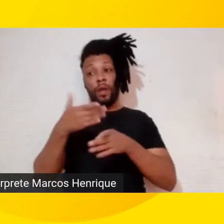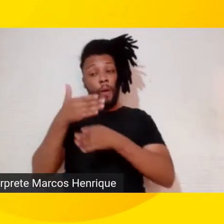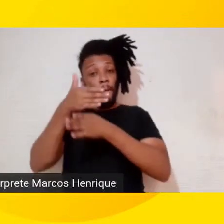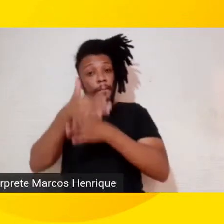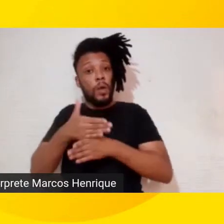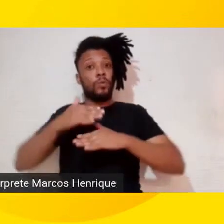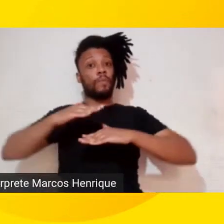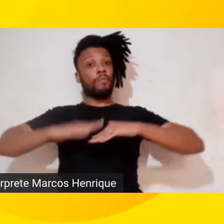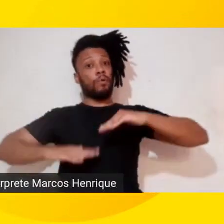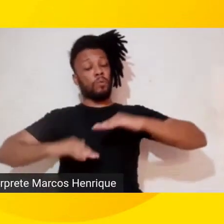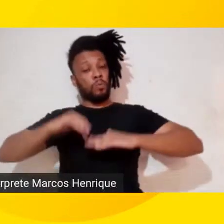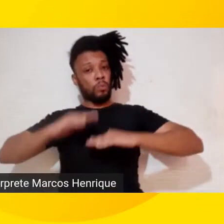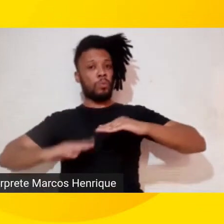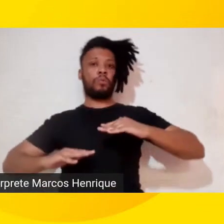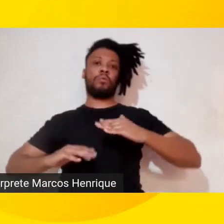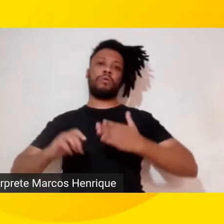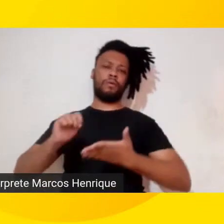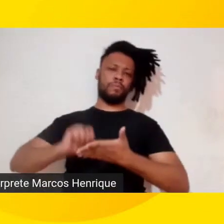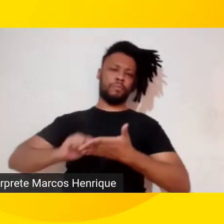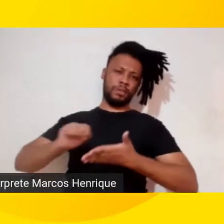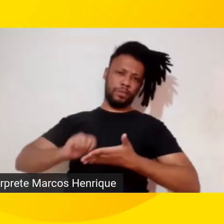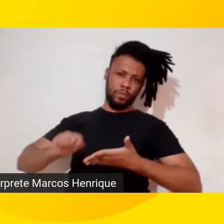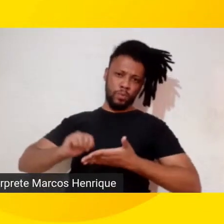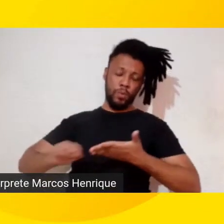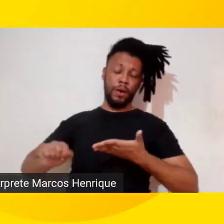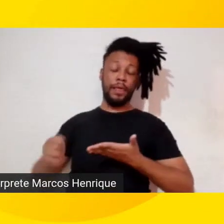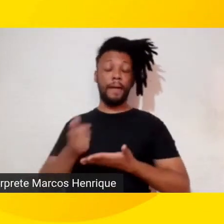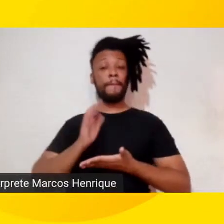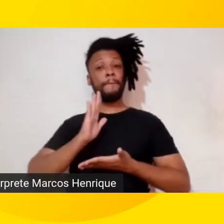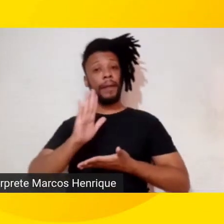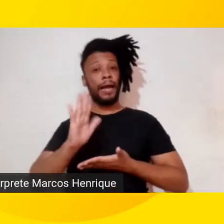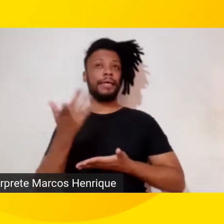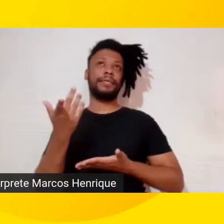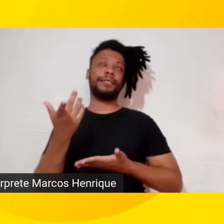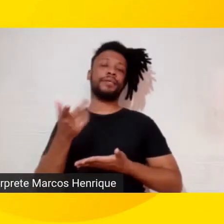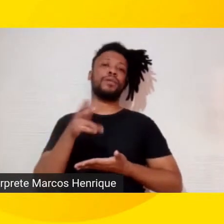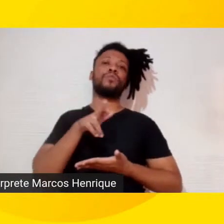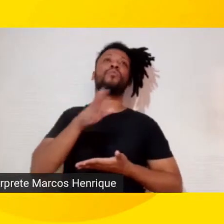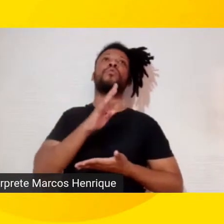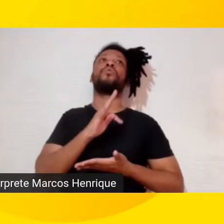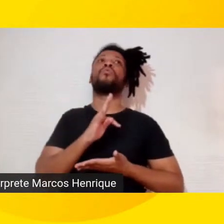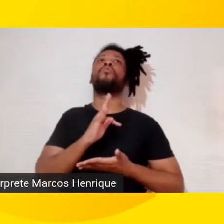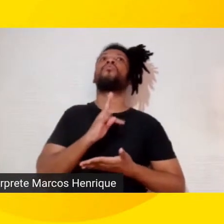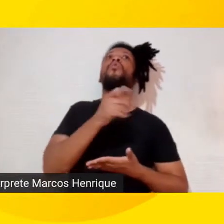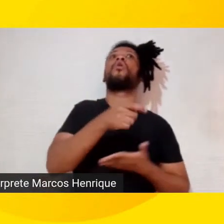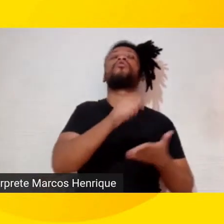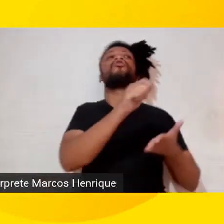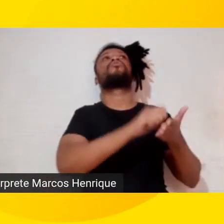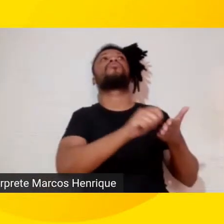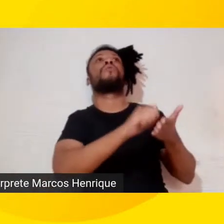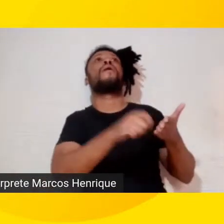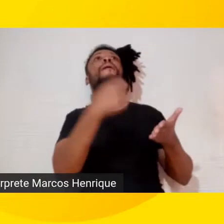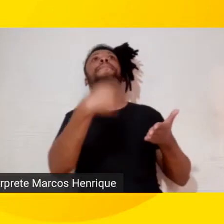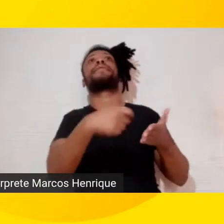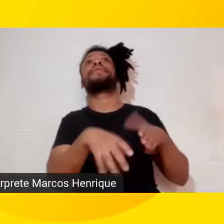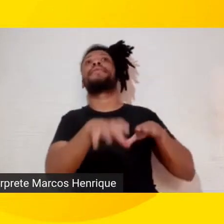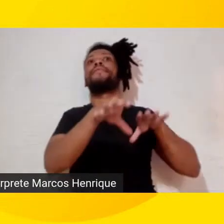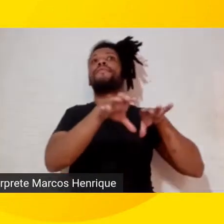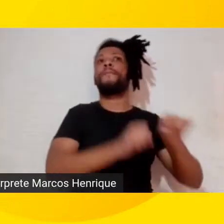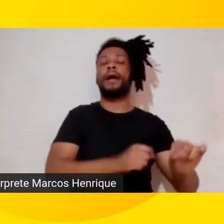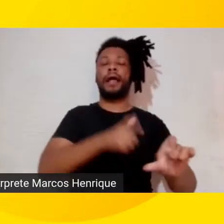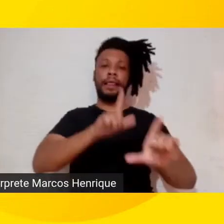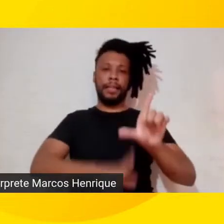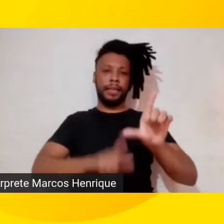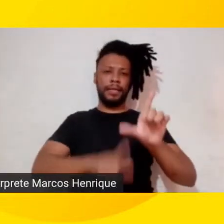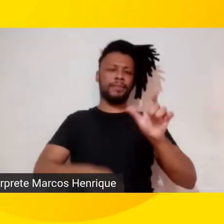como escritora, embora nem todo mundo, nem todo escritor precisa ser formado em